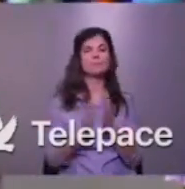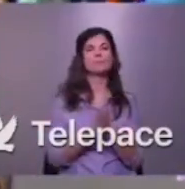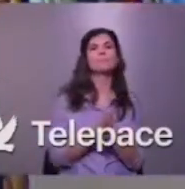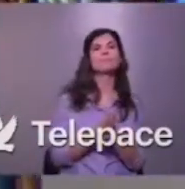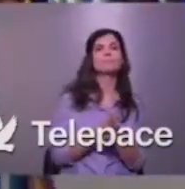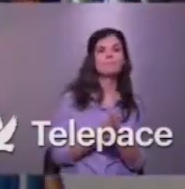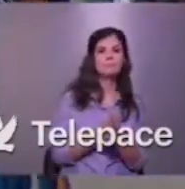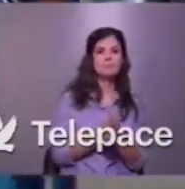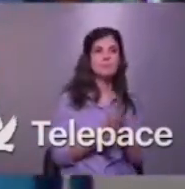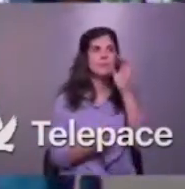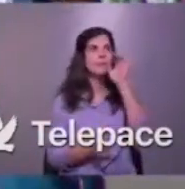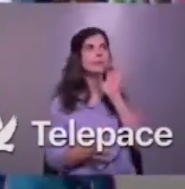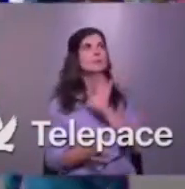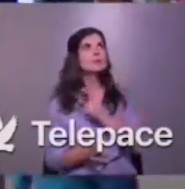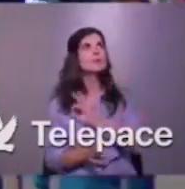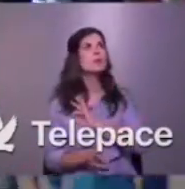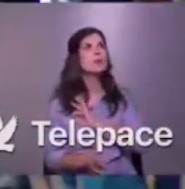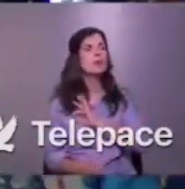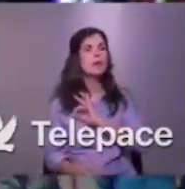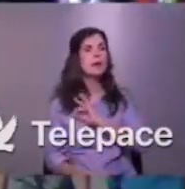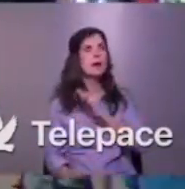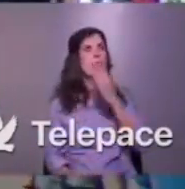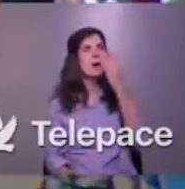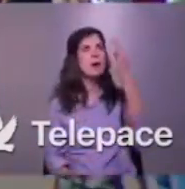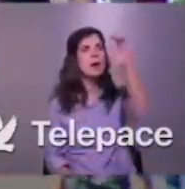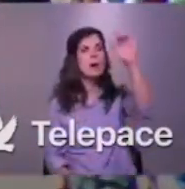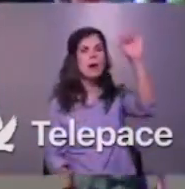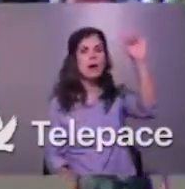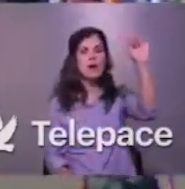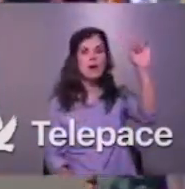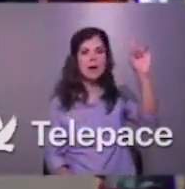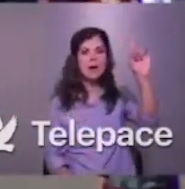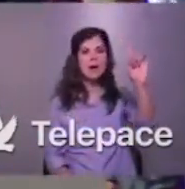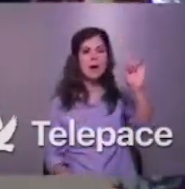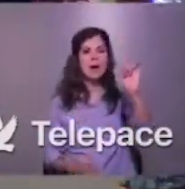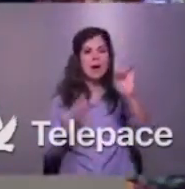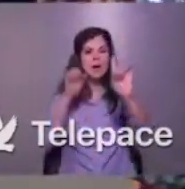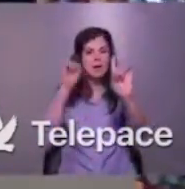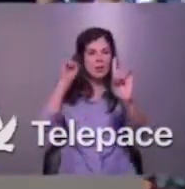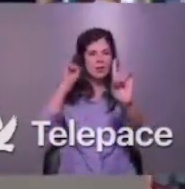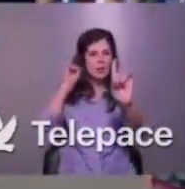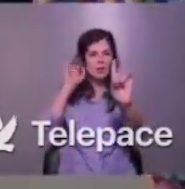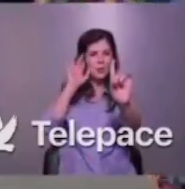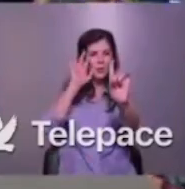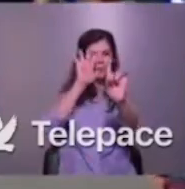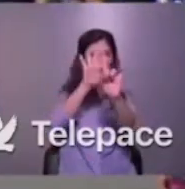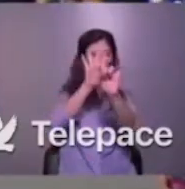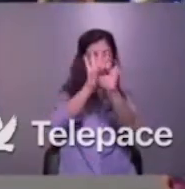Thank you.